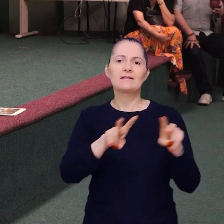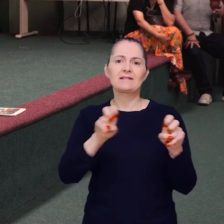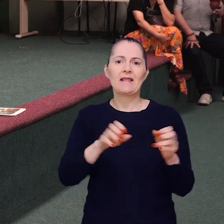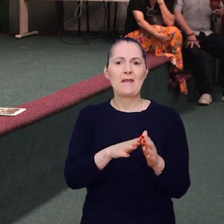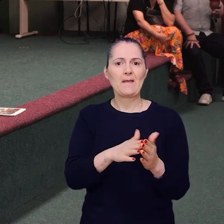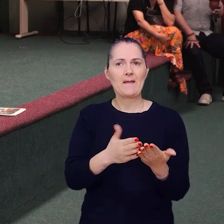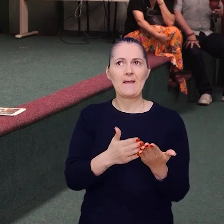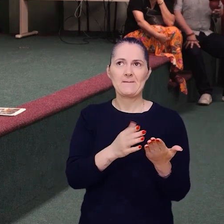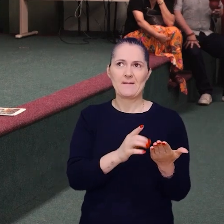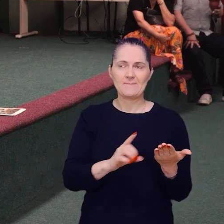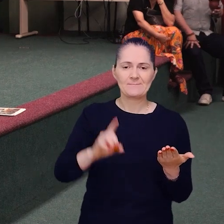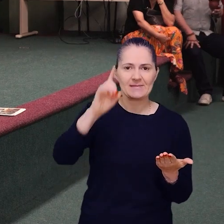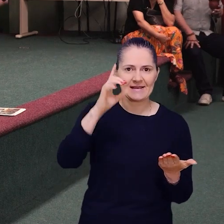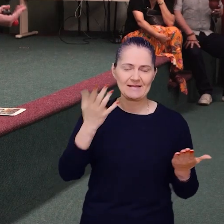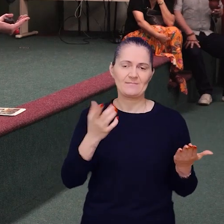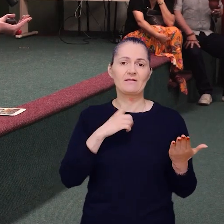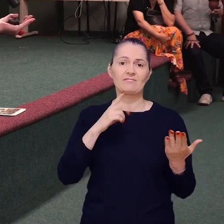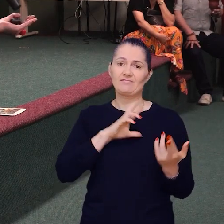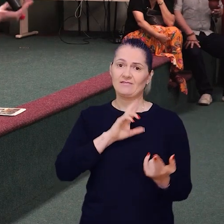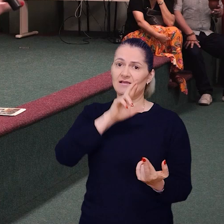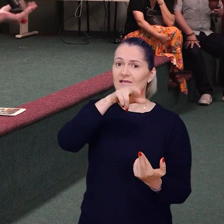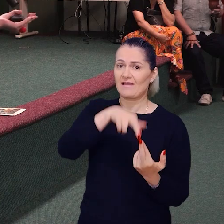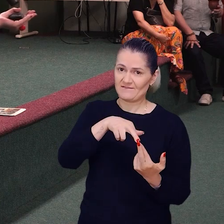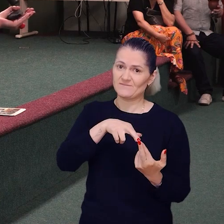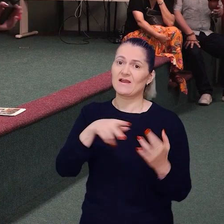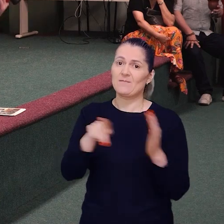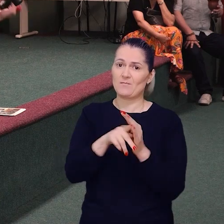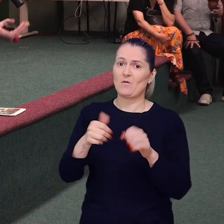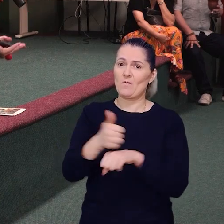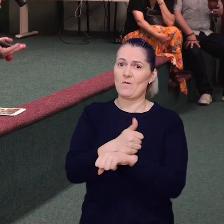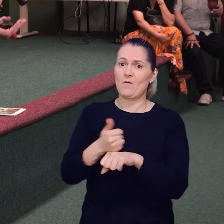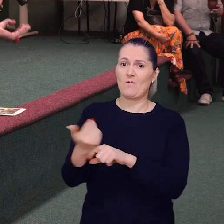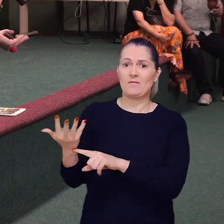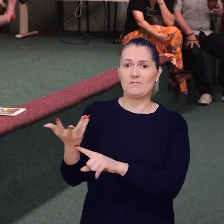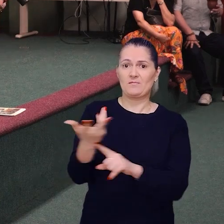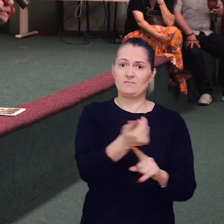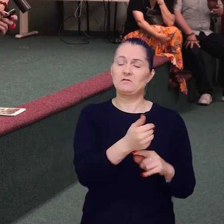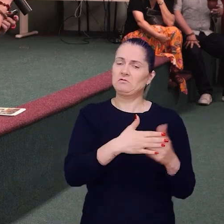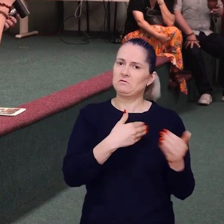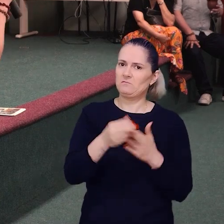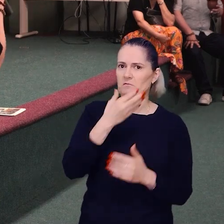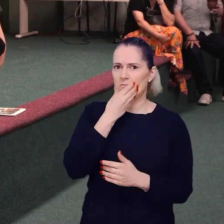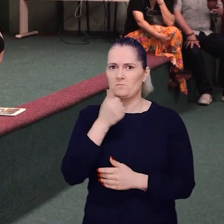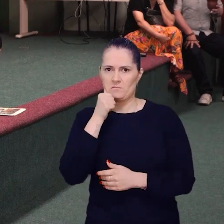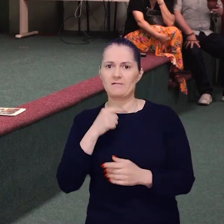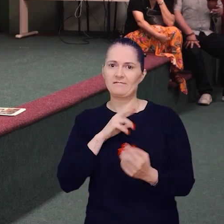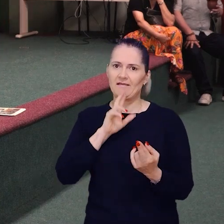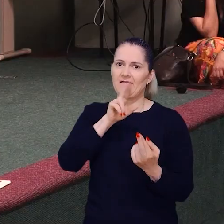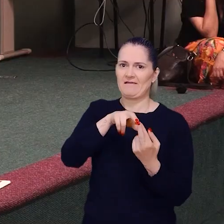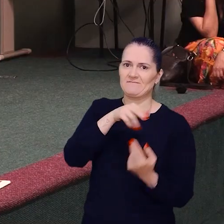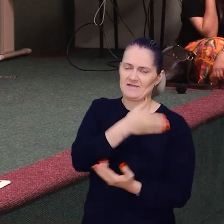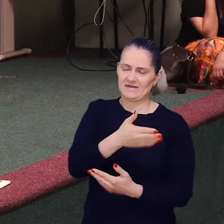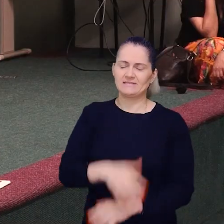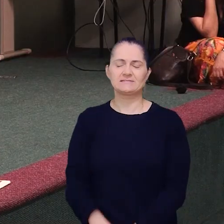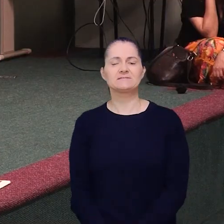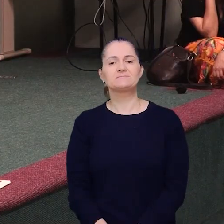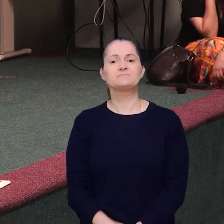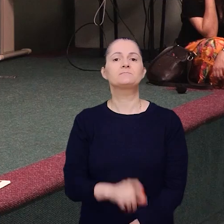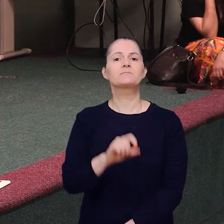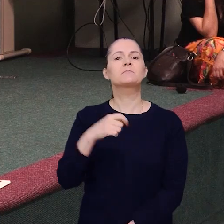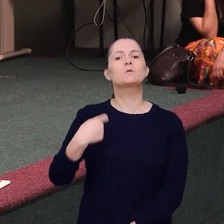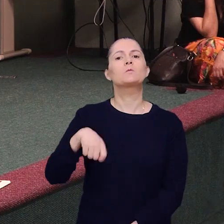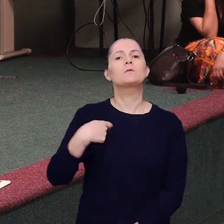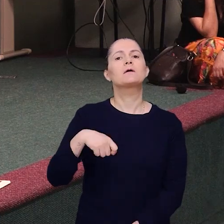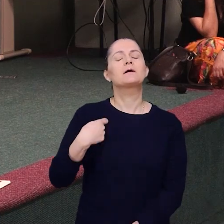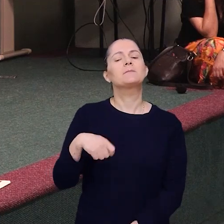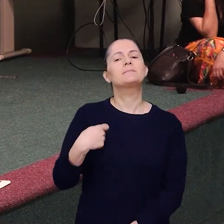vão ser referência para os artistas, seja para os artistas homens ou mulheres. O que era